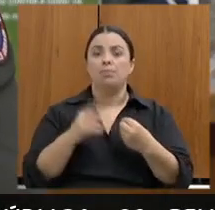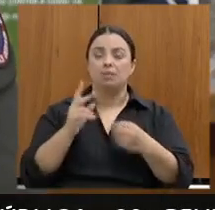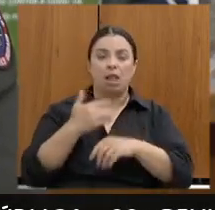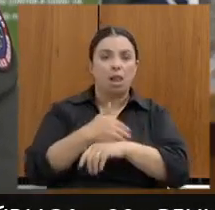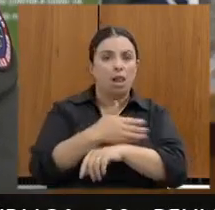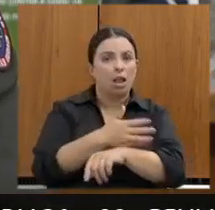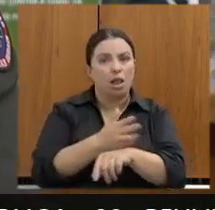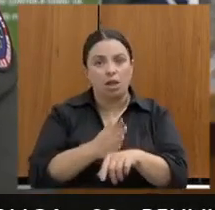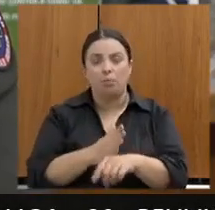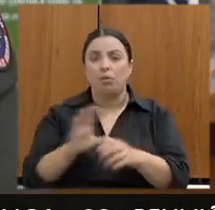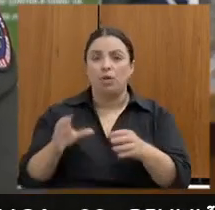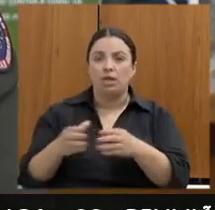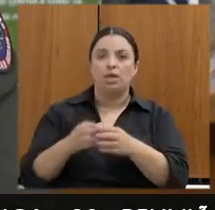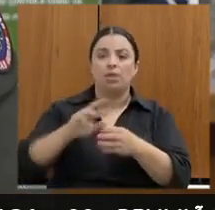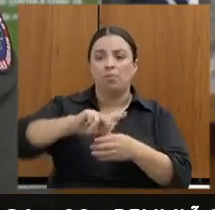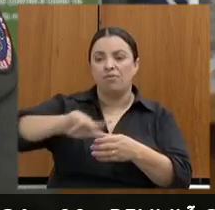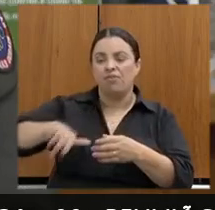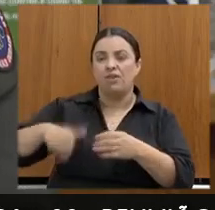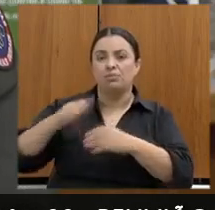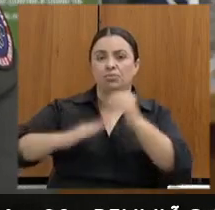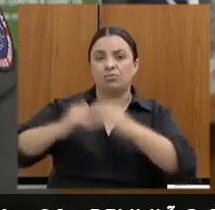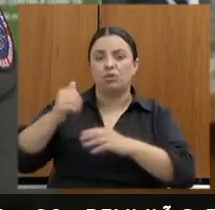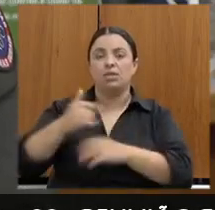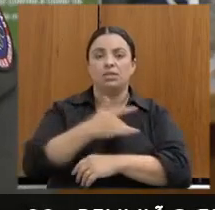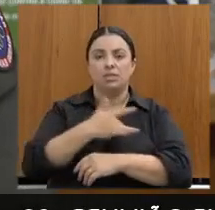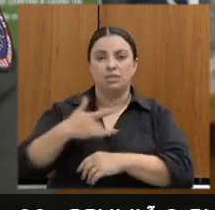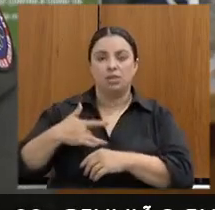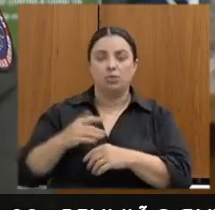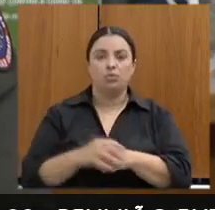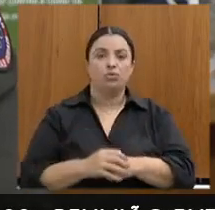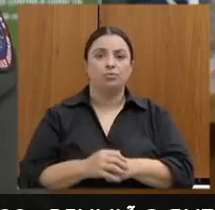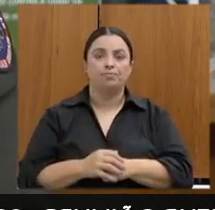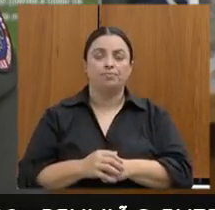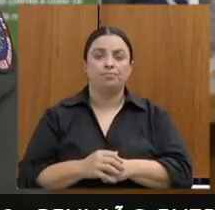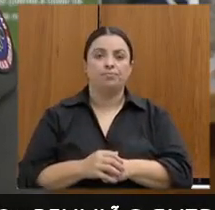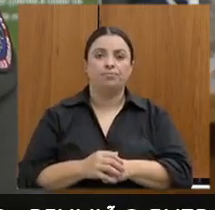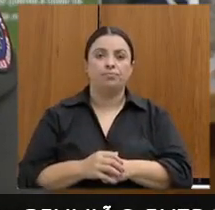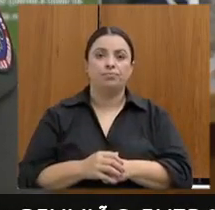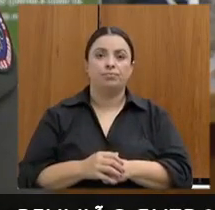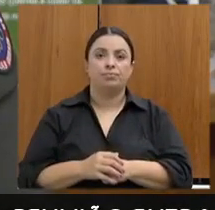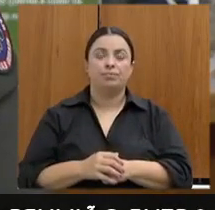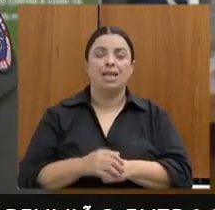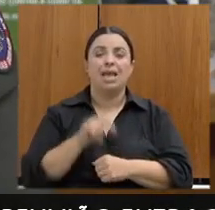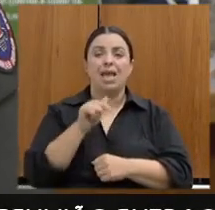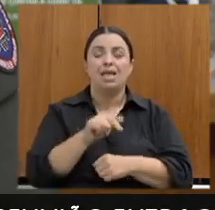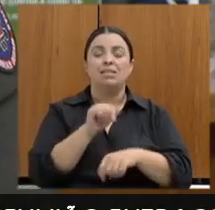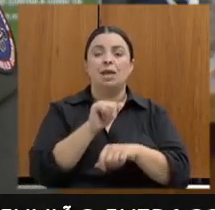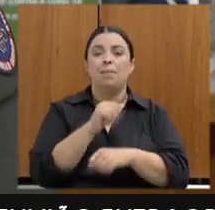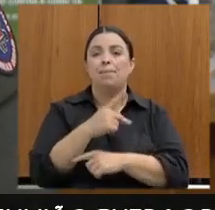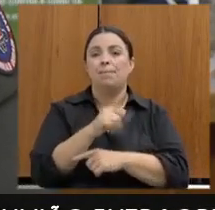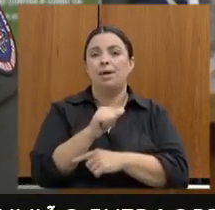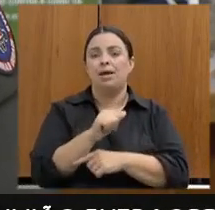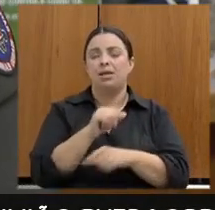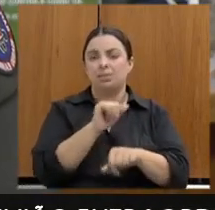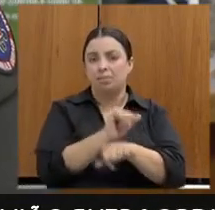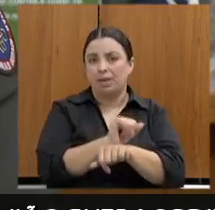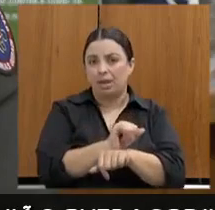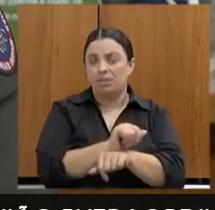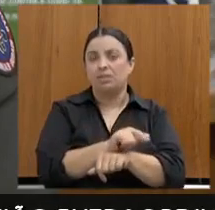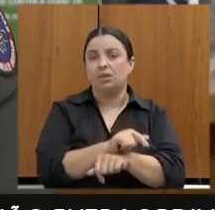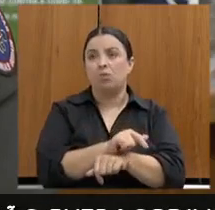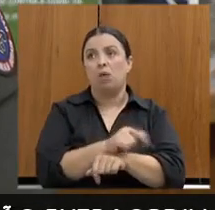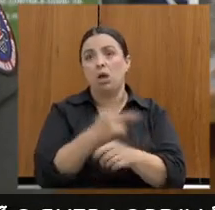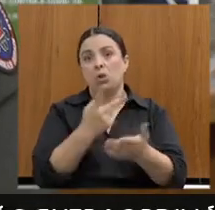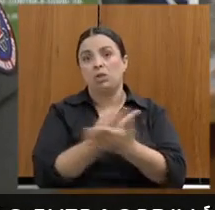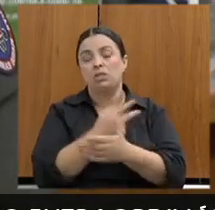em saúde próximo a paralisação se deu no início do ano em razão aí de